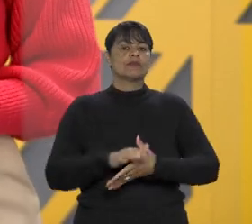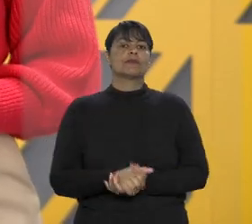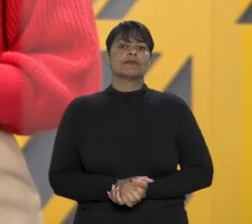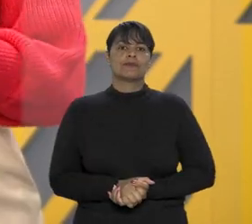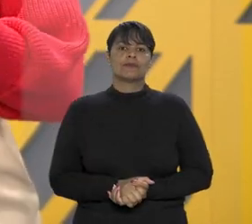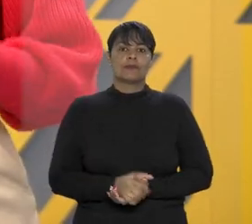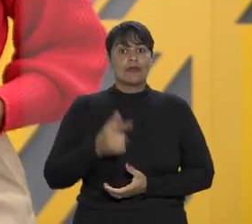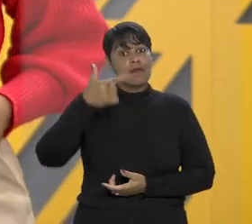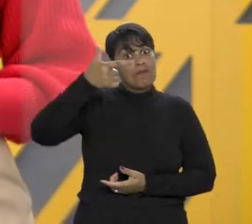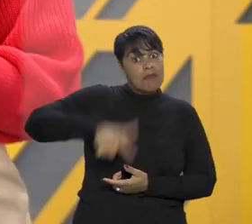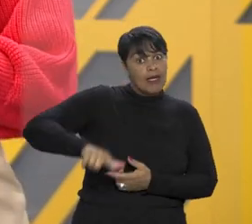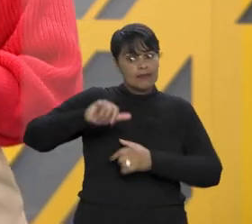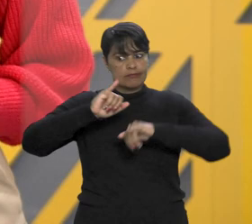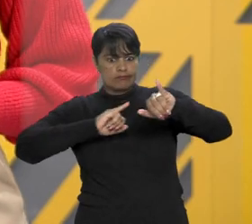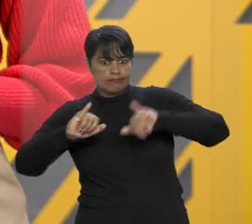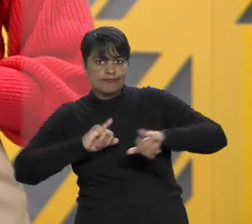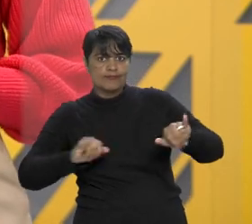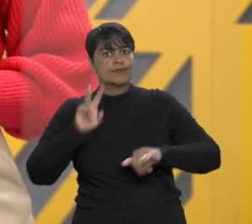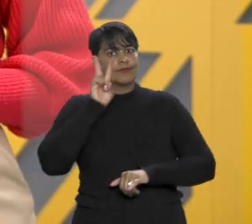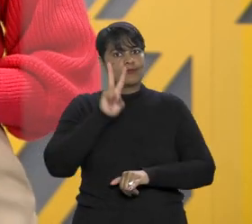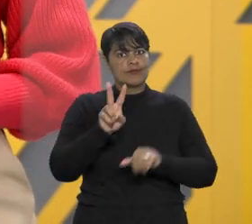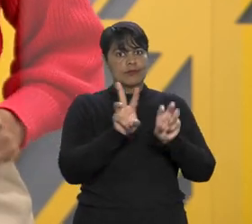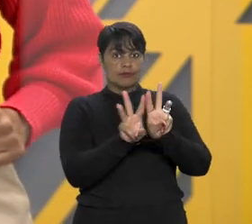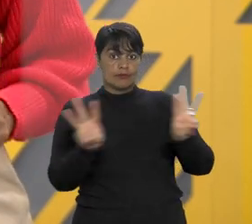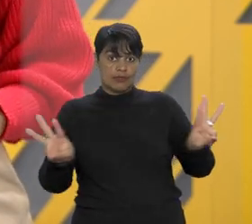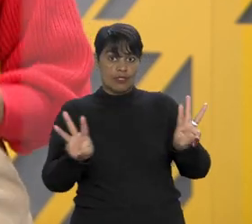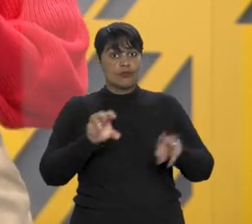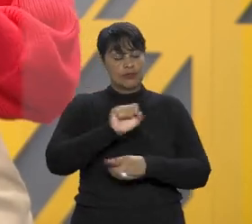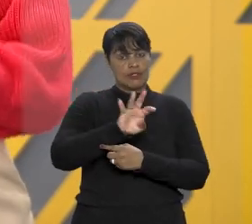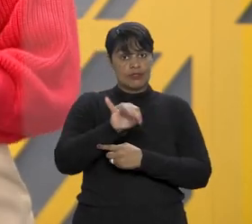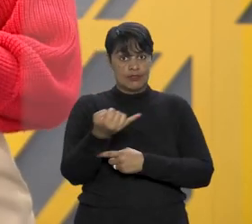materiais. Você confere outras notícias no site do